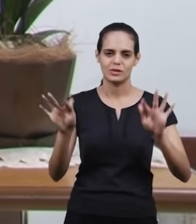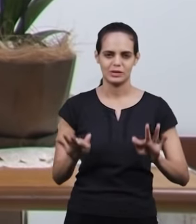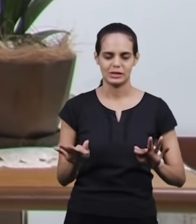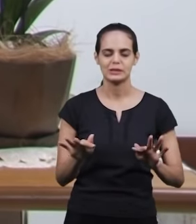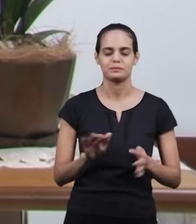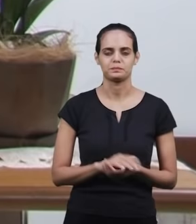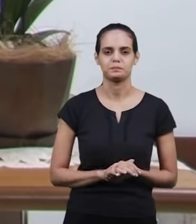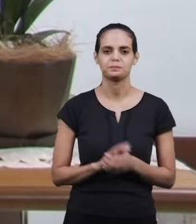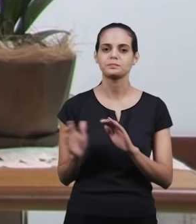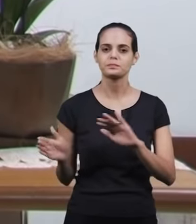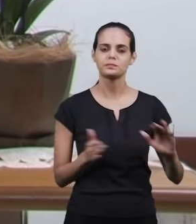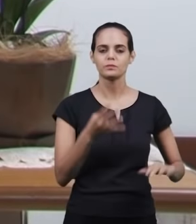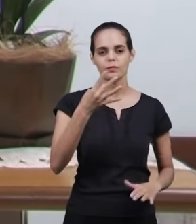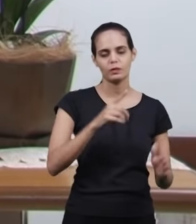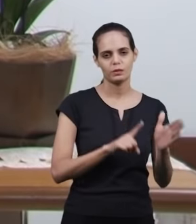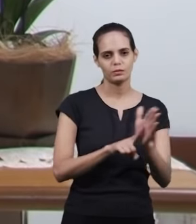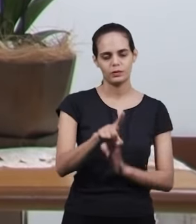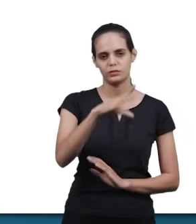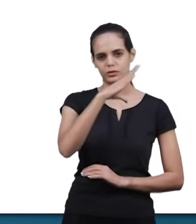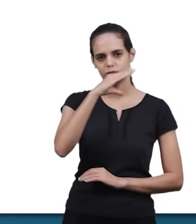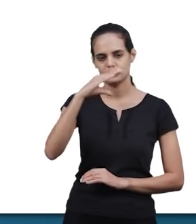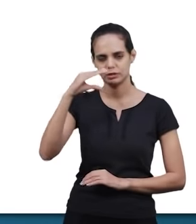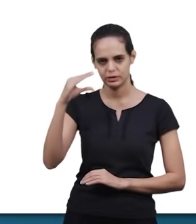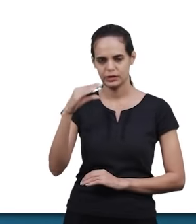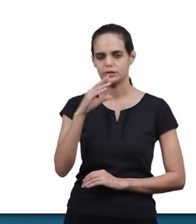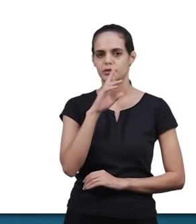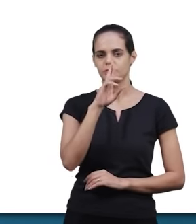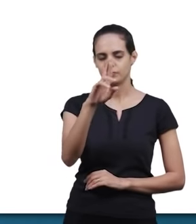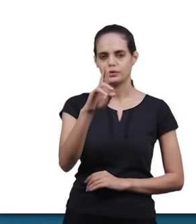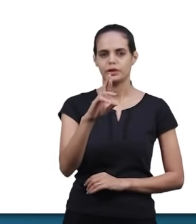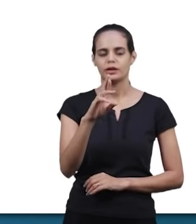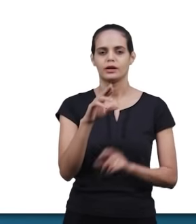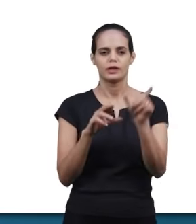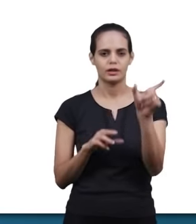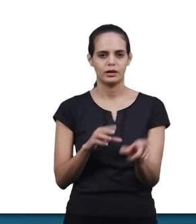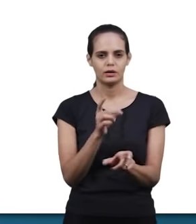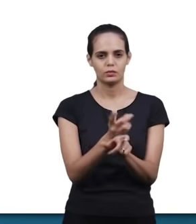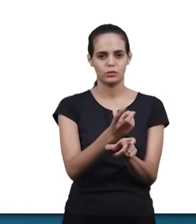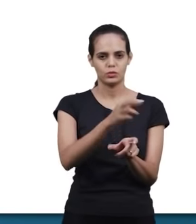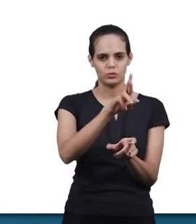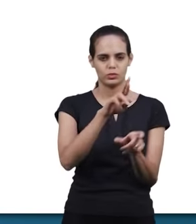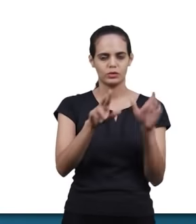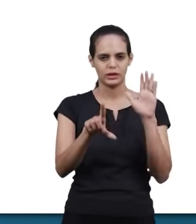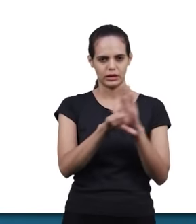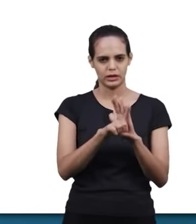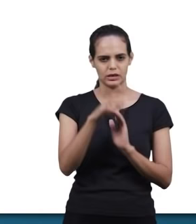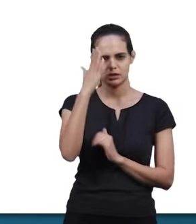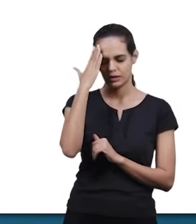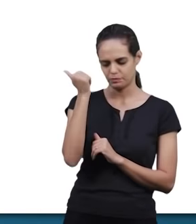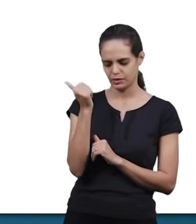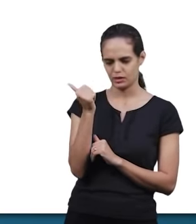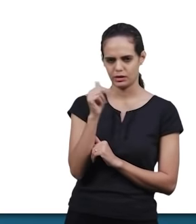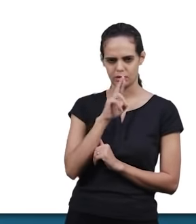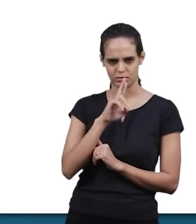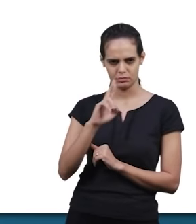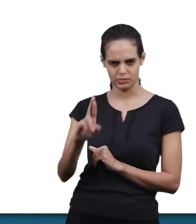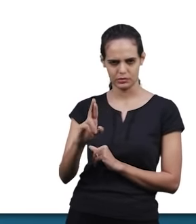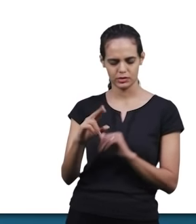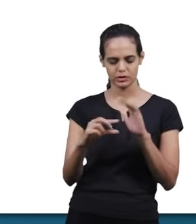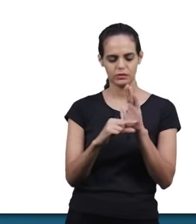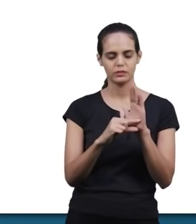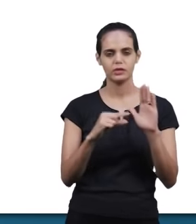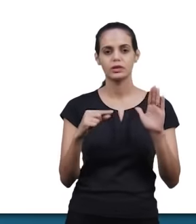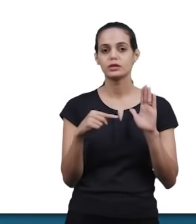quarta pergunta, também um adolescente vai respondê-la. O doutor da lei sabia a resposta? Em